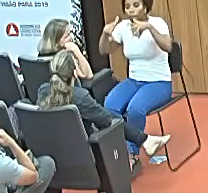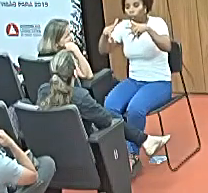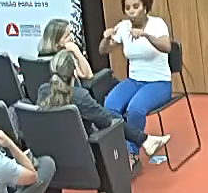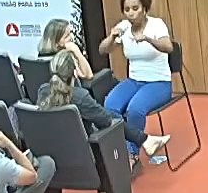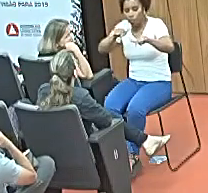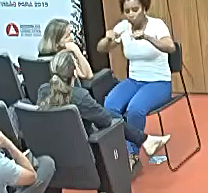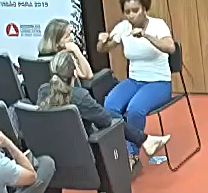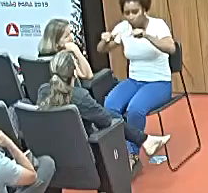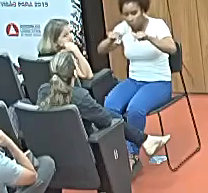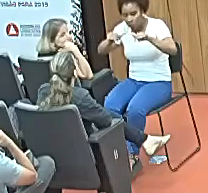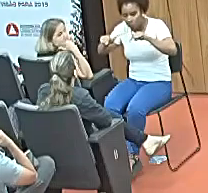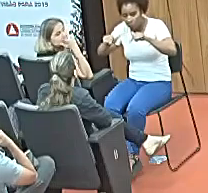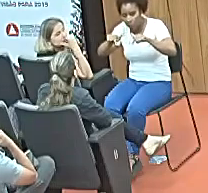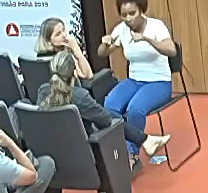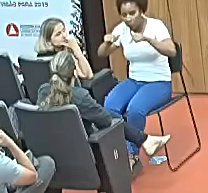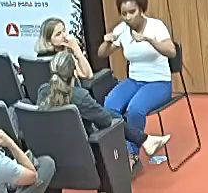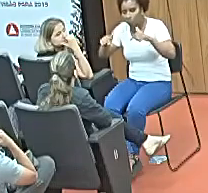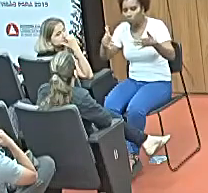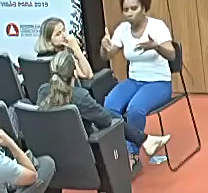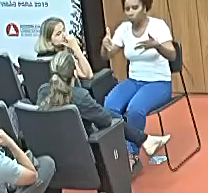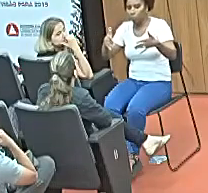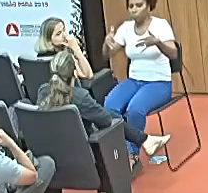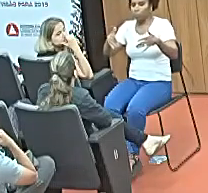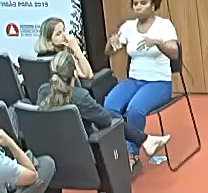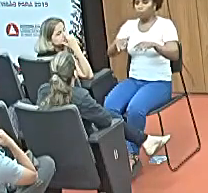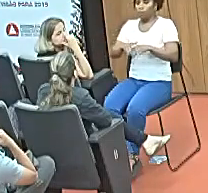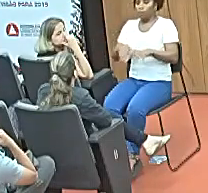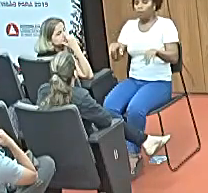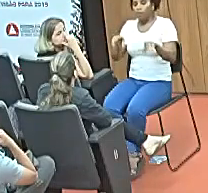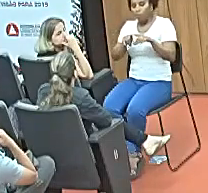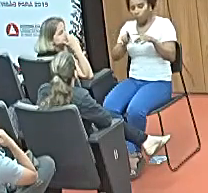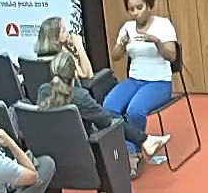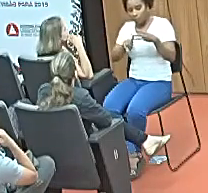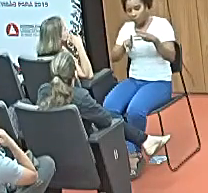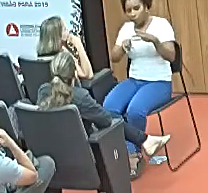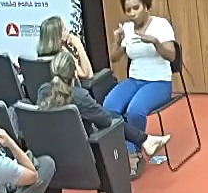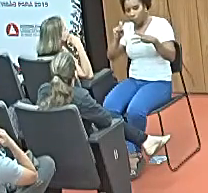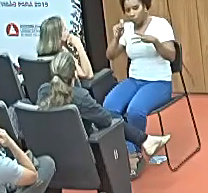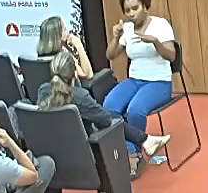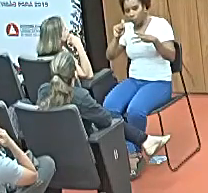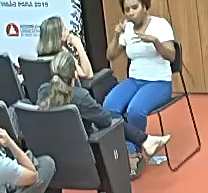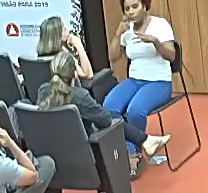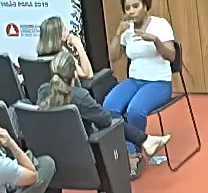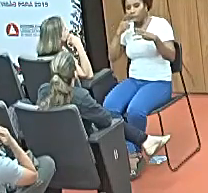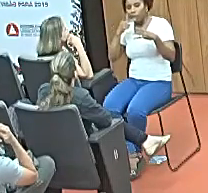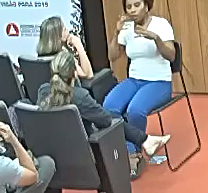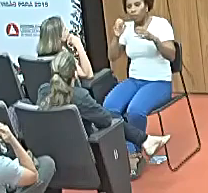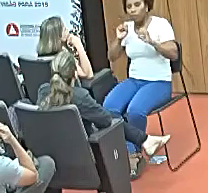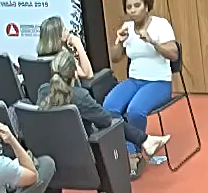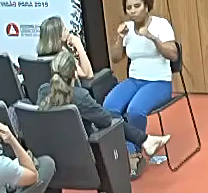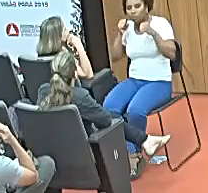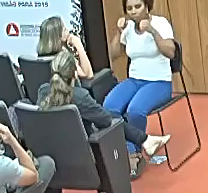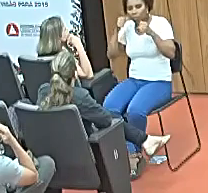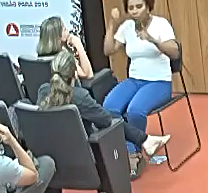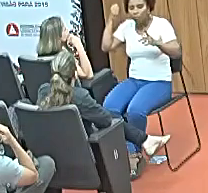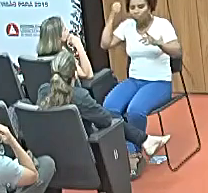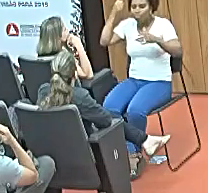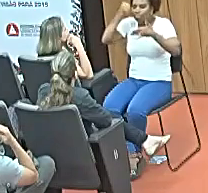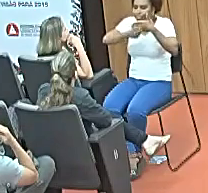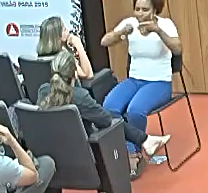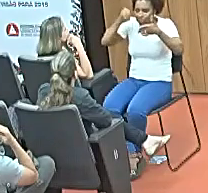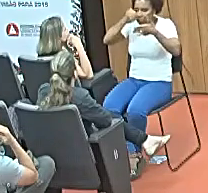sugeridas pelo grupo foram fortalecer as alterará a fortalecer as ações de